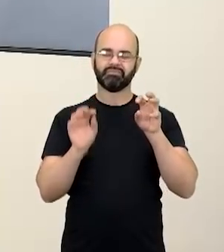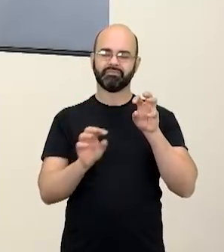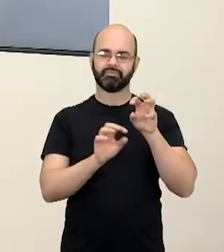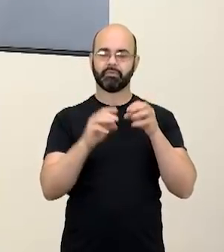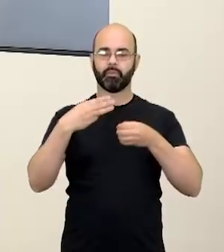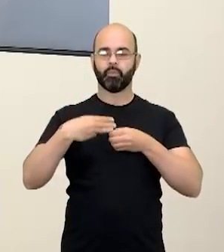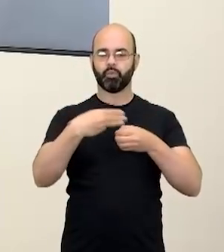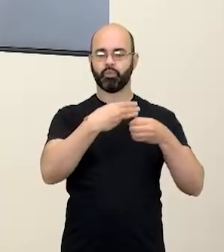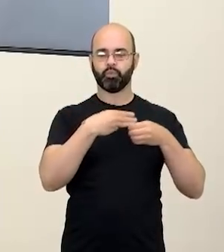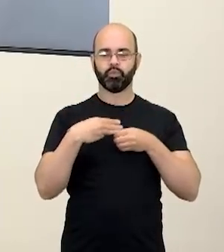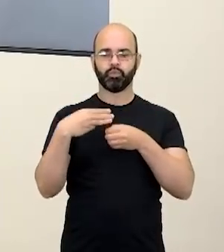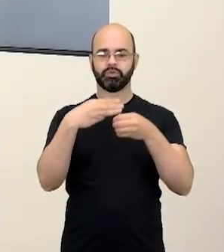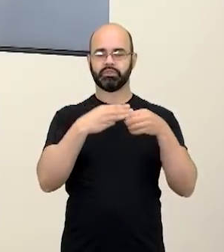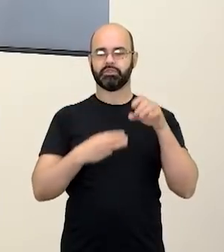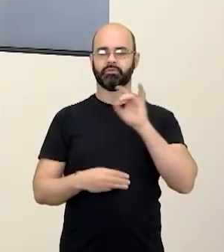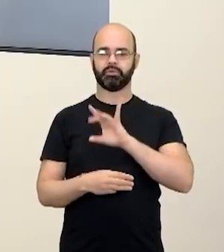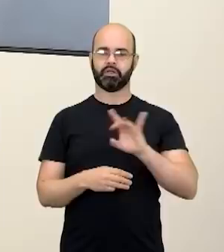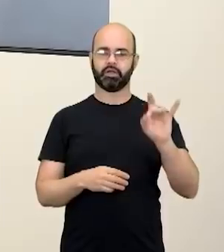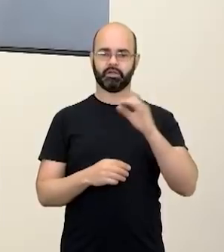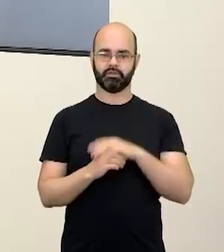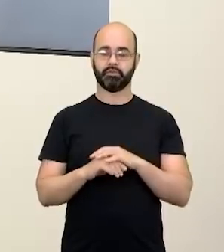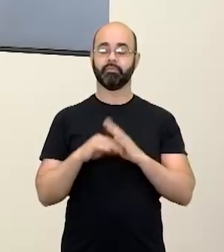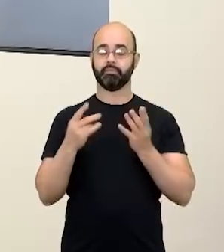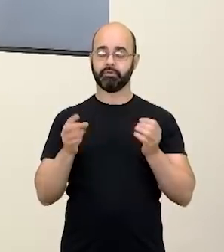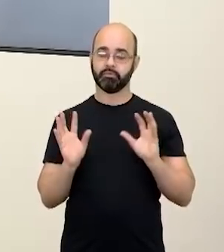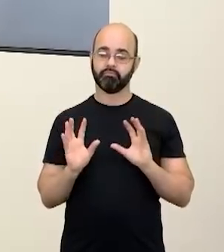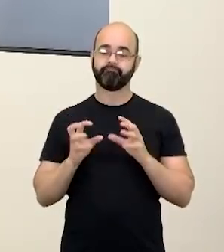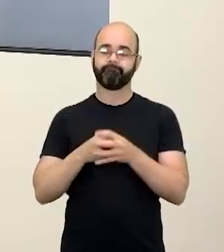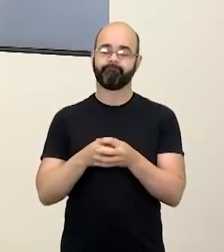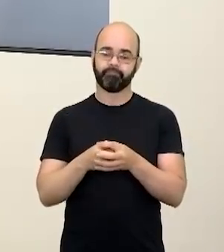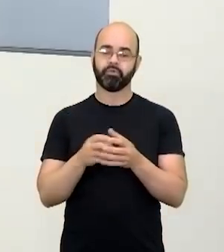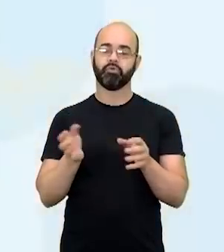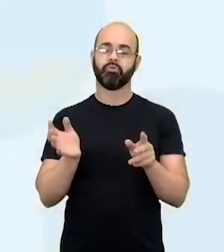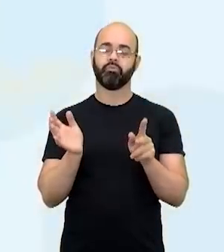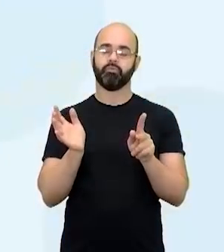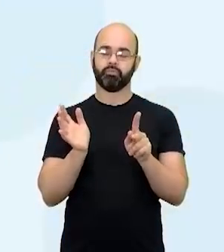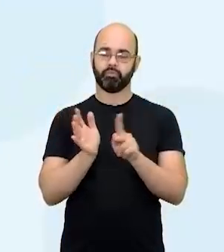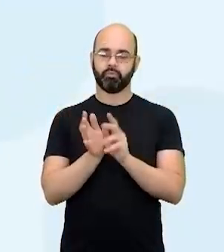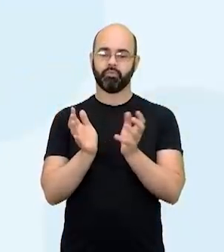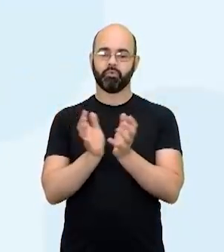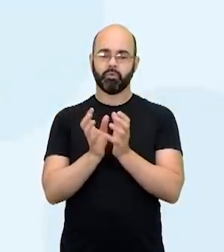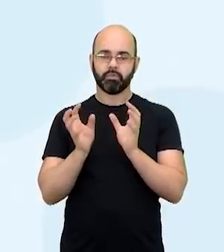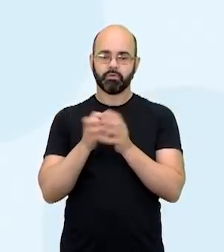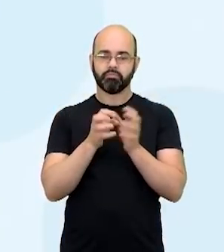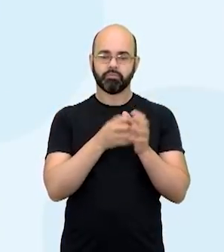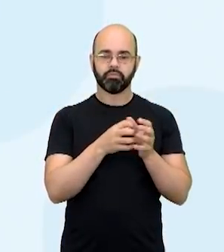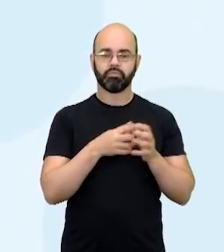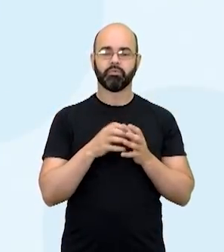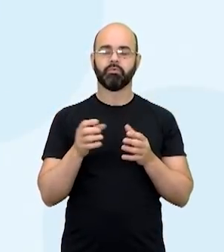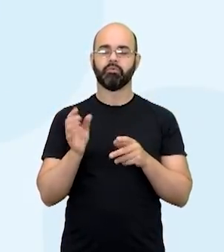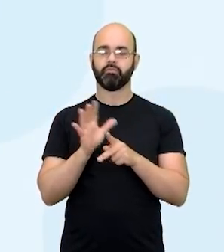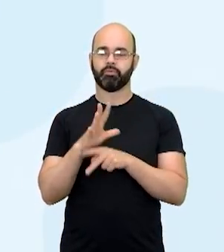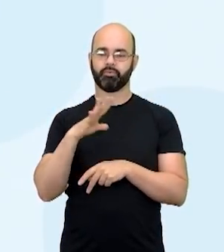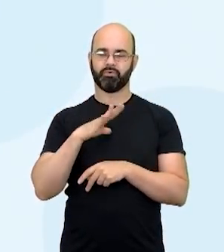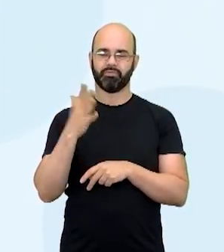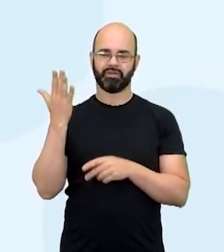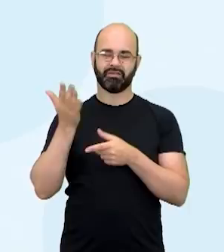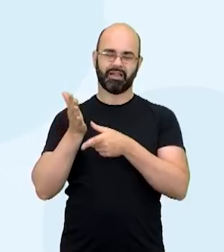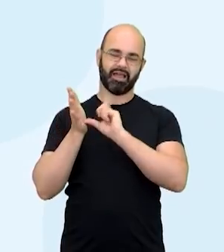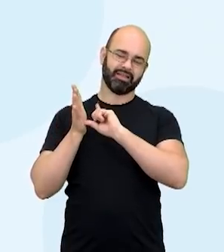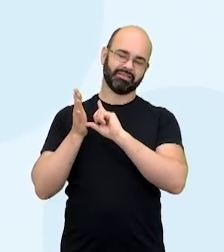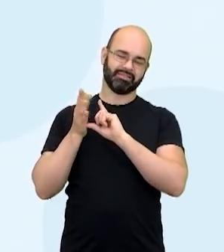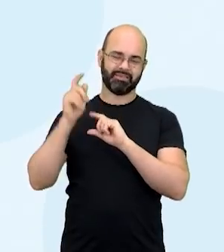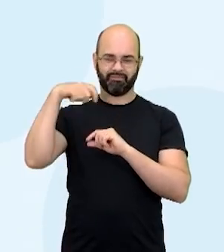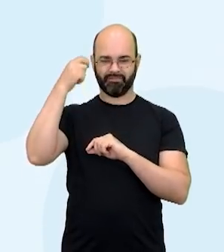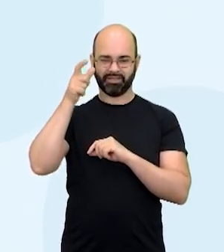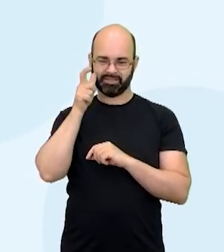certo? E aí nós temos os aglomerados urbanos, né, que também aí nós vimos lá no vídeo, né, então essa